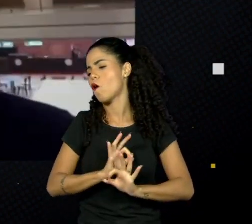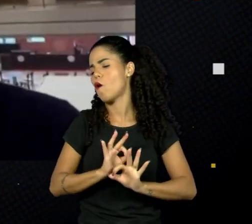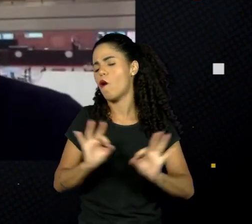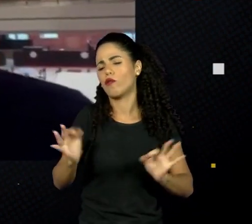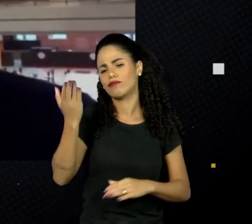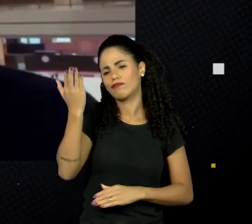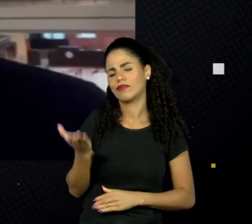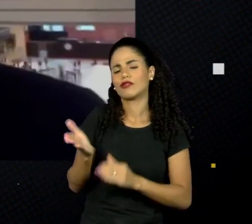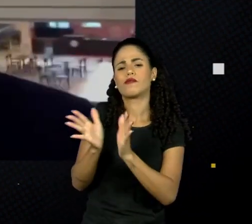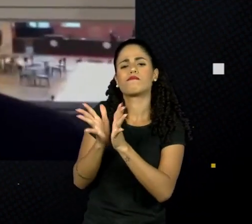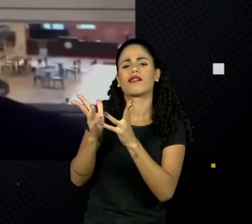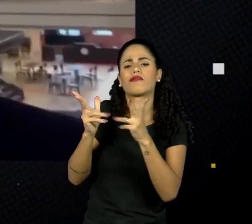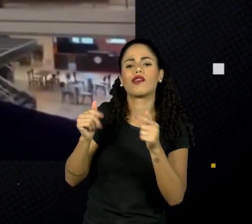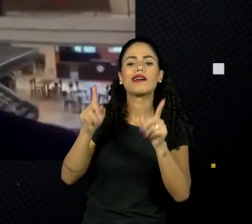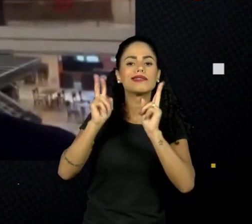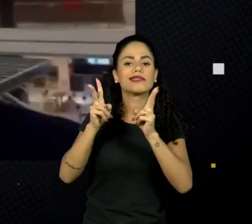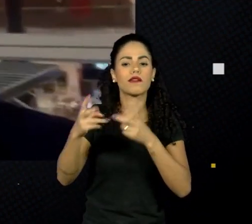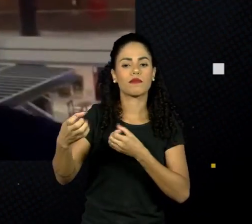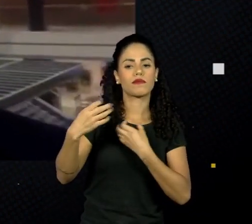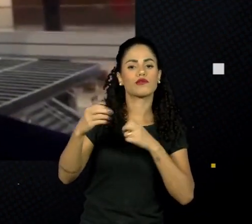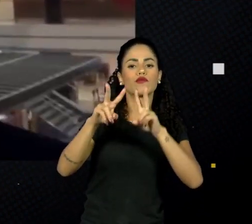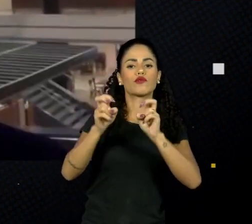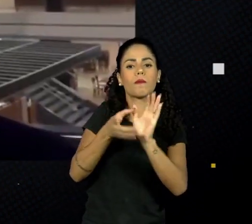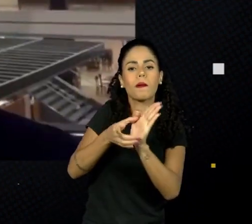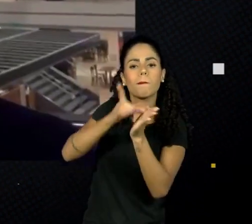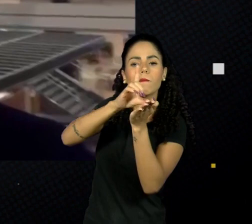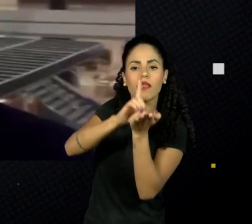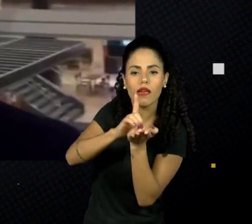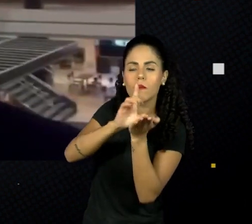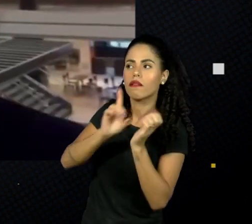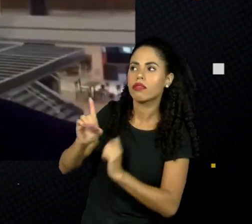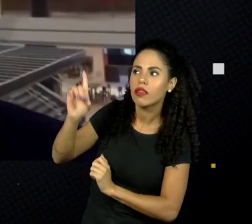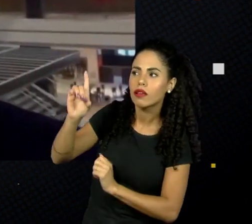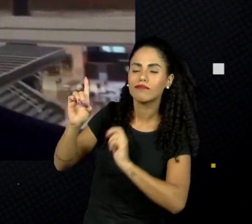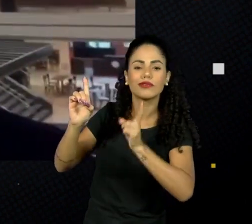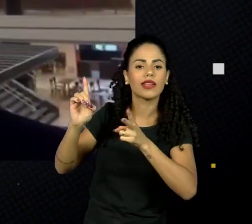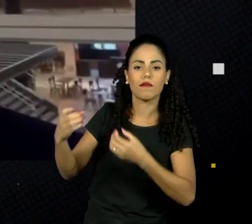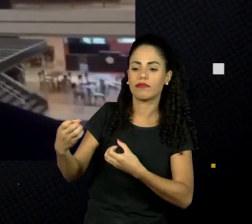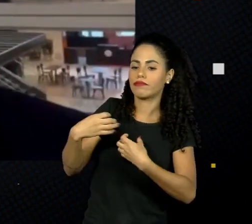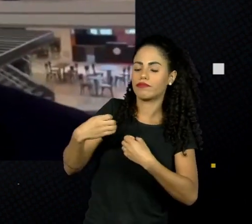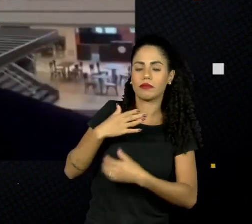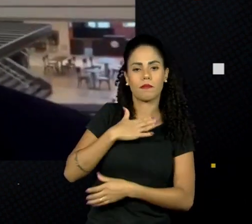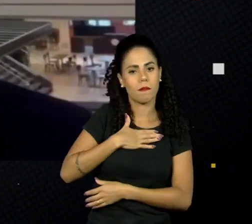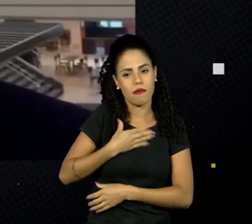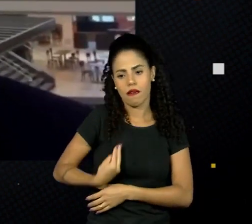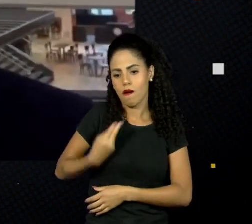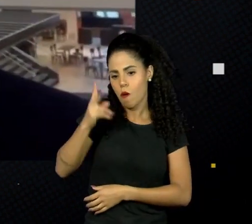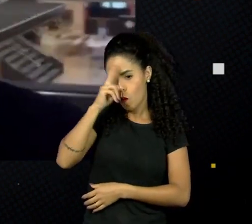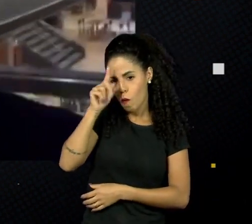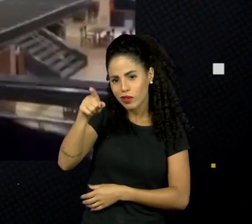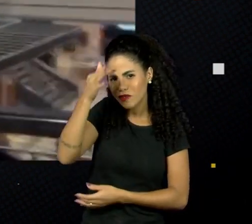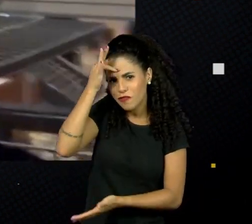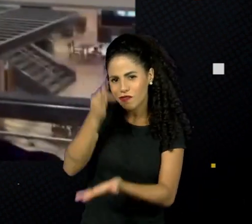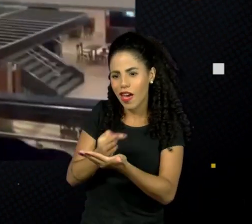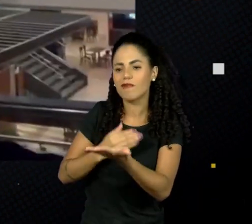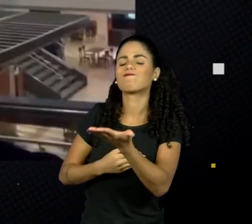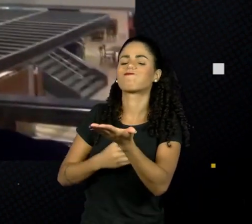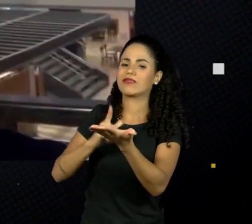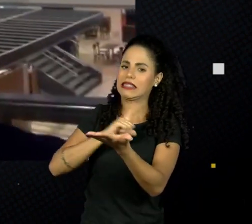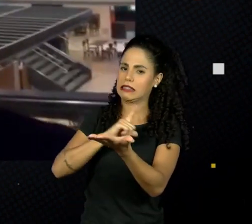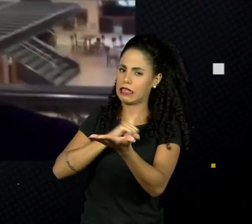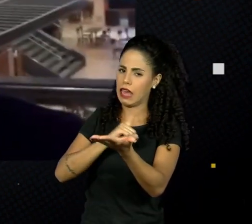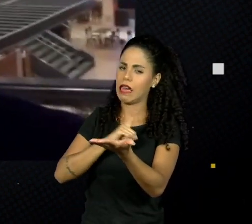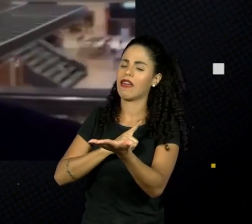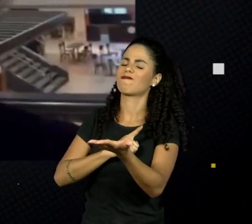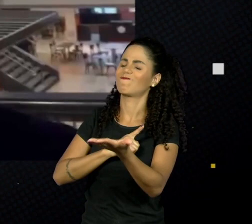Ela sempre falou de Bíblia, isso sempre teve na história dela, desde que eu conheci ela. Ela sempre teve muita fé e